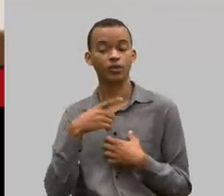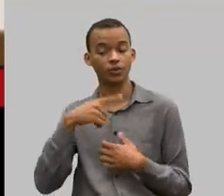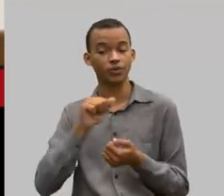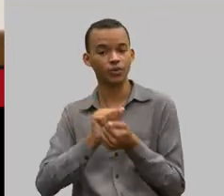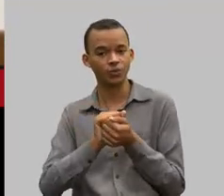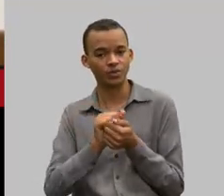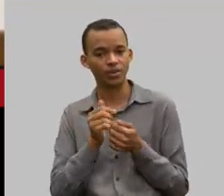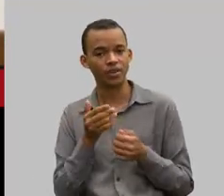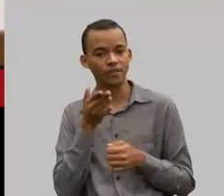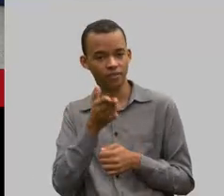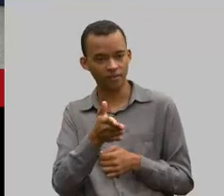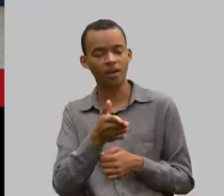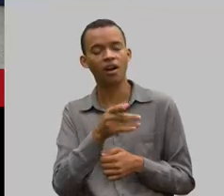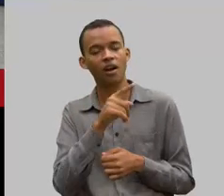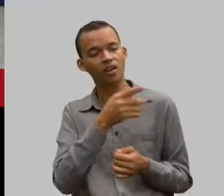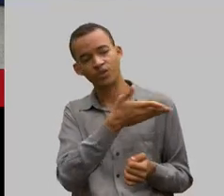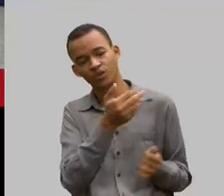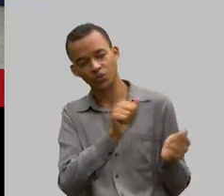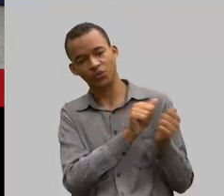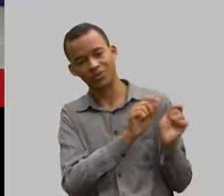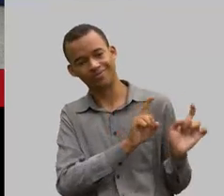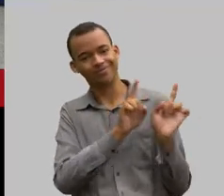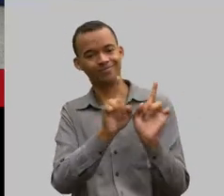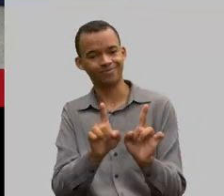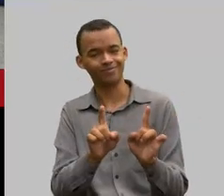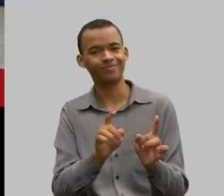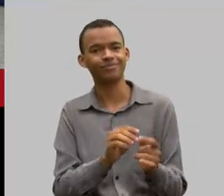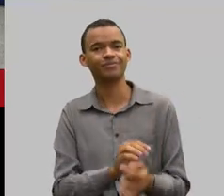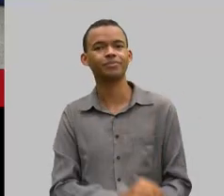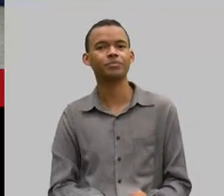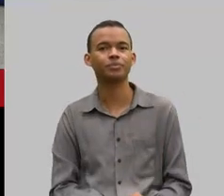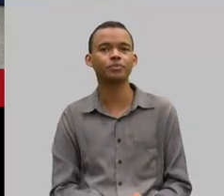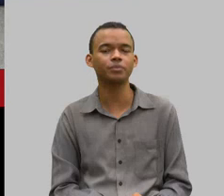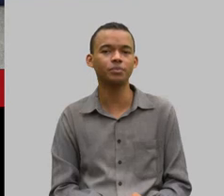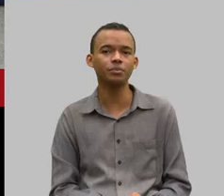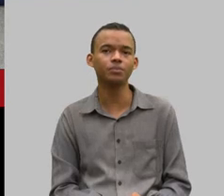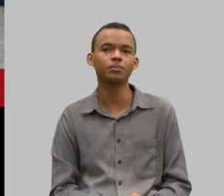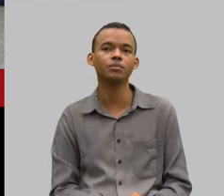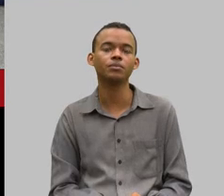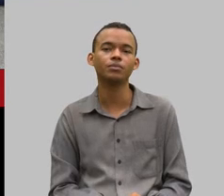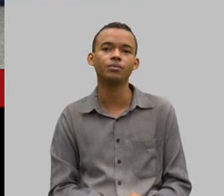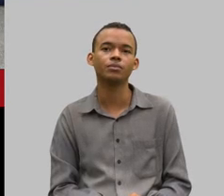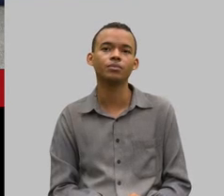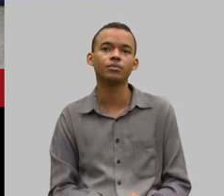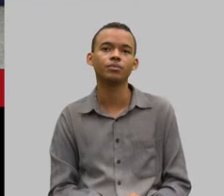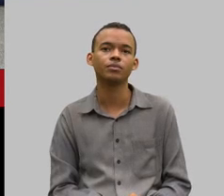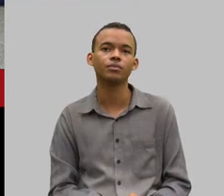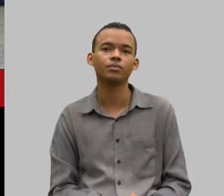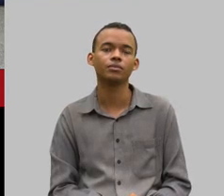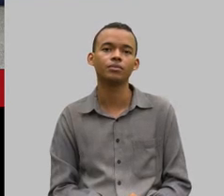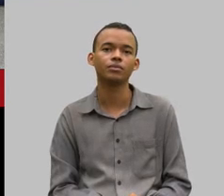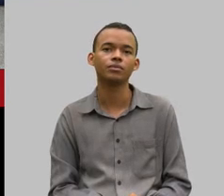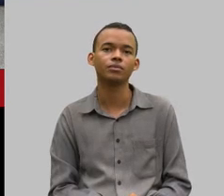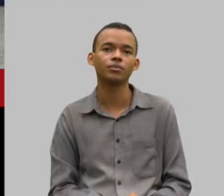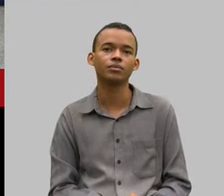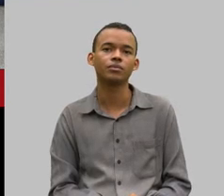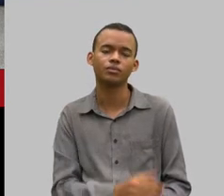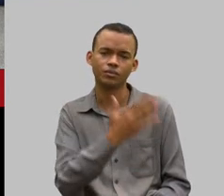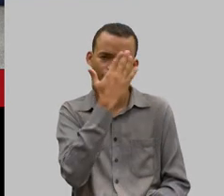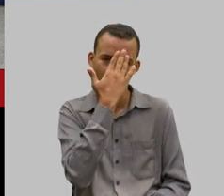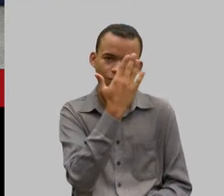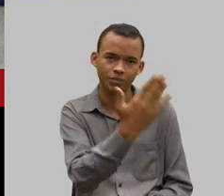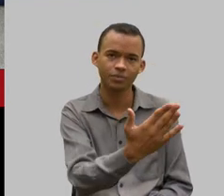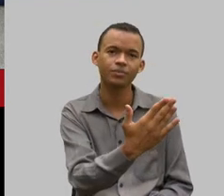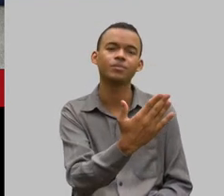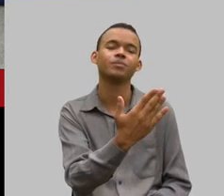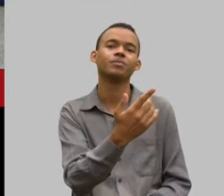viu secretário Gustavo ladares só para te agradecer Jorge sua chegada da Assembleia foi muito